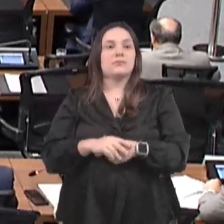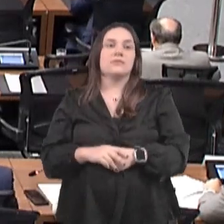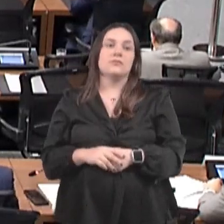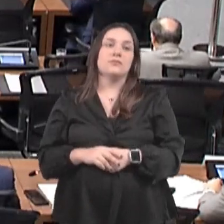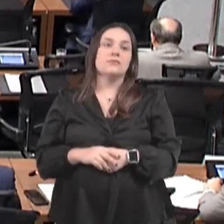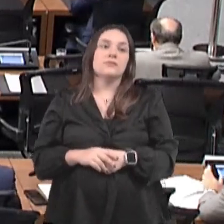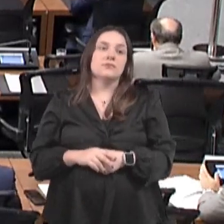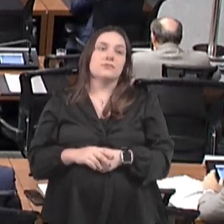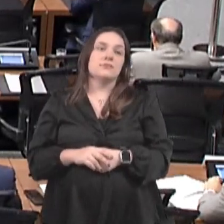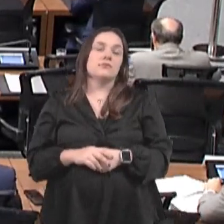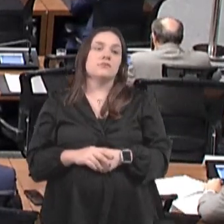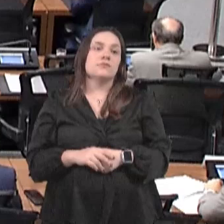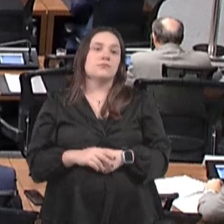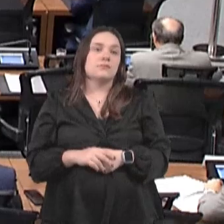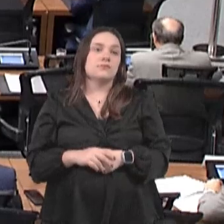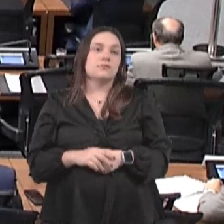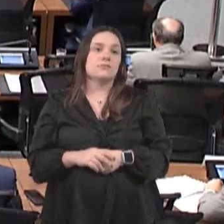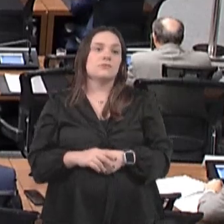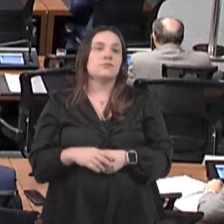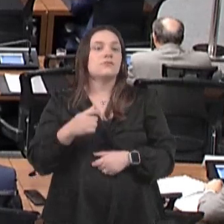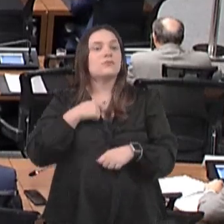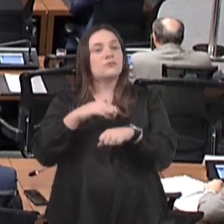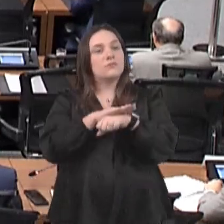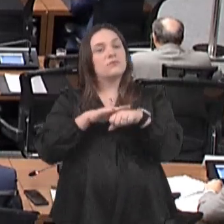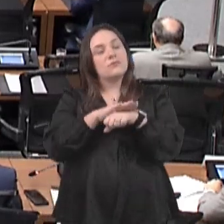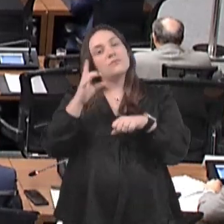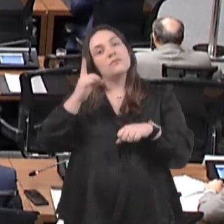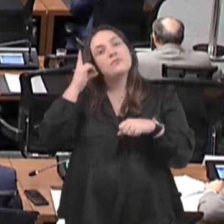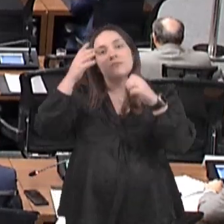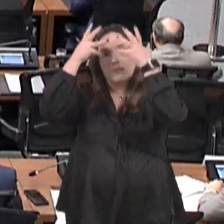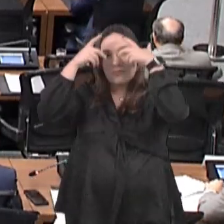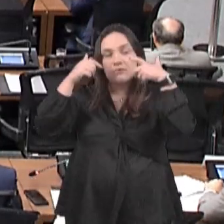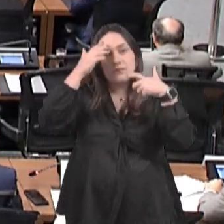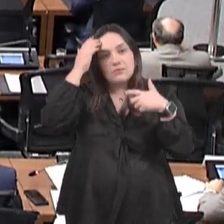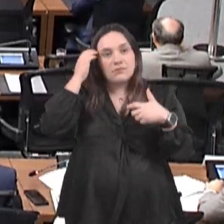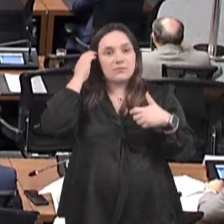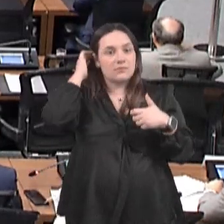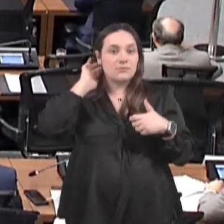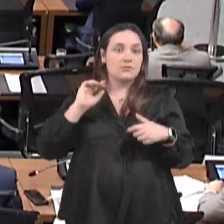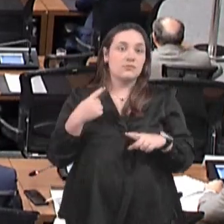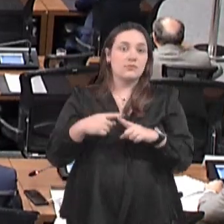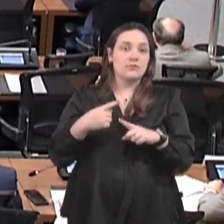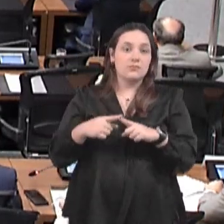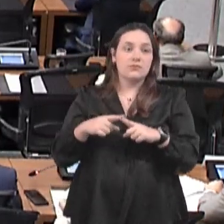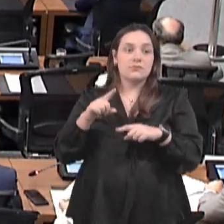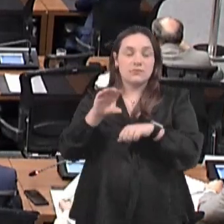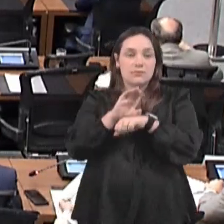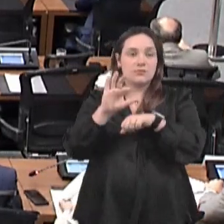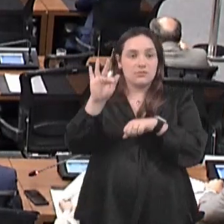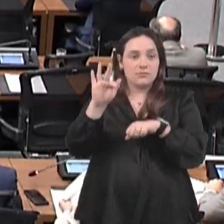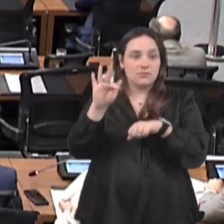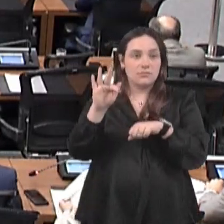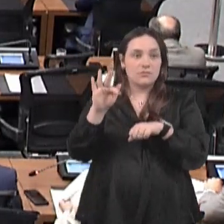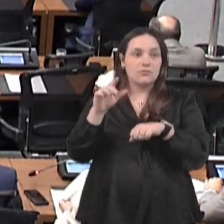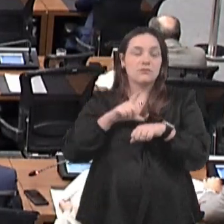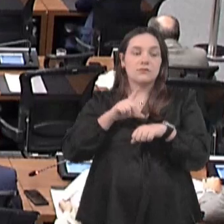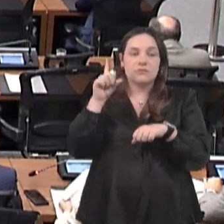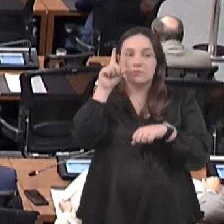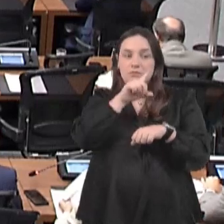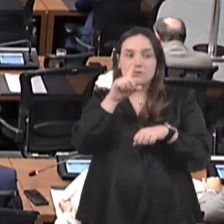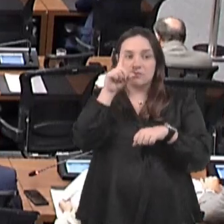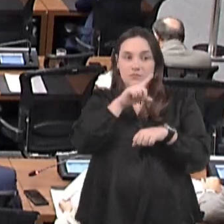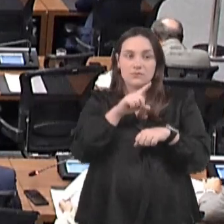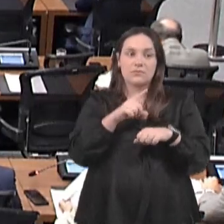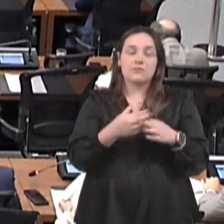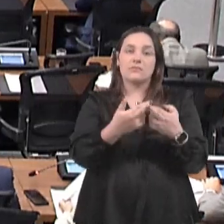também conversava aqui com o deputado Paulo Duarte, a questão da constitucionalidade, se não tem visto da questão da constitucionalidade